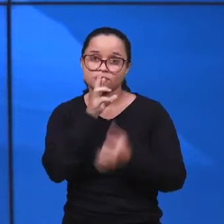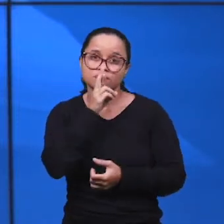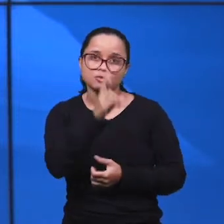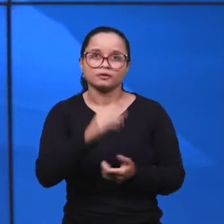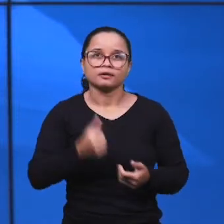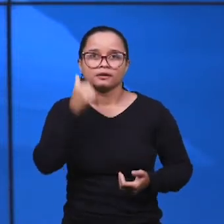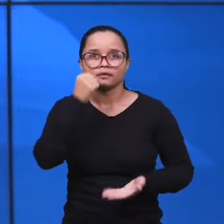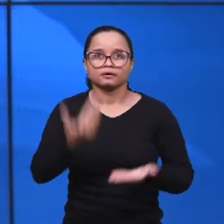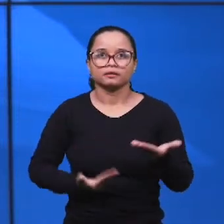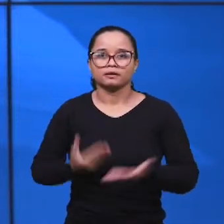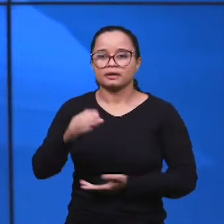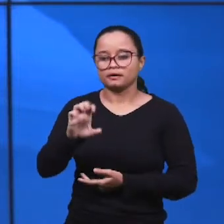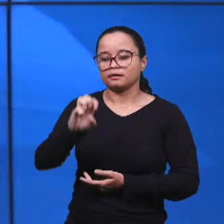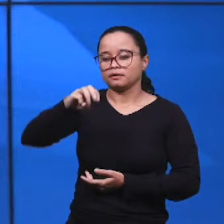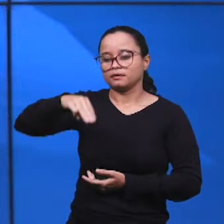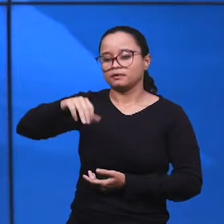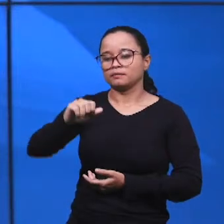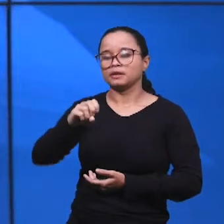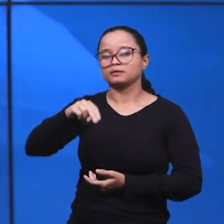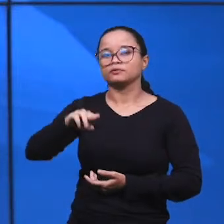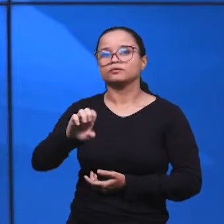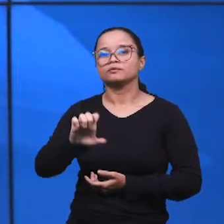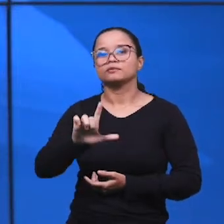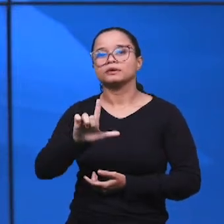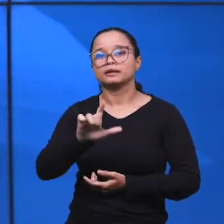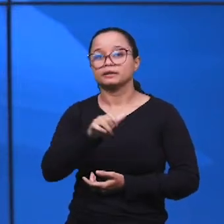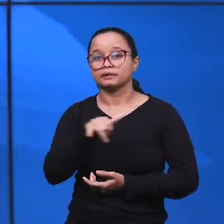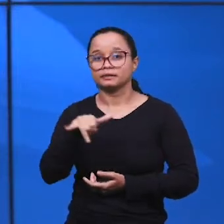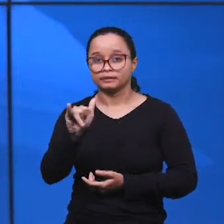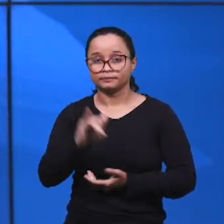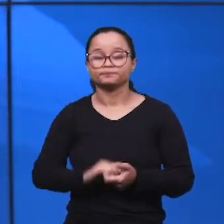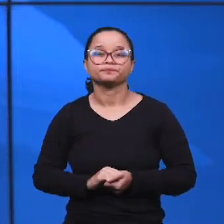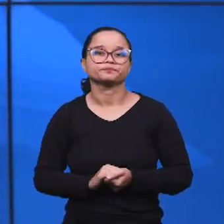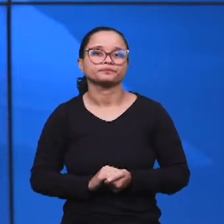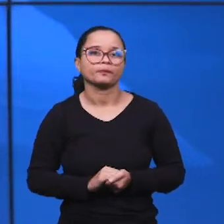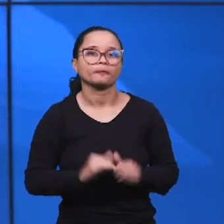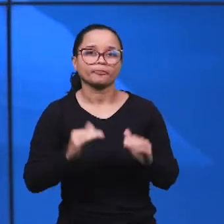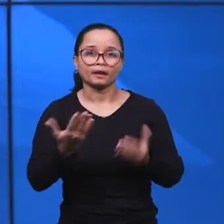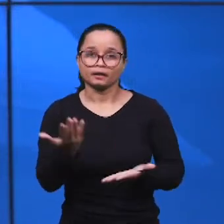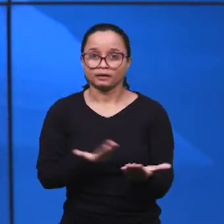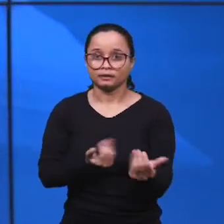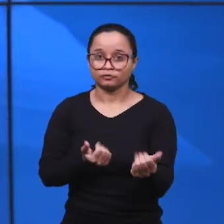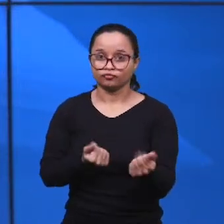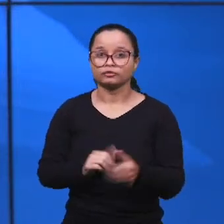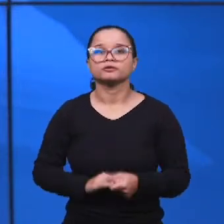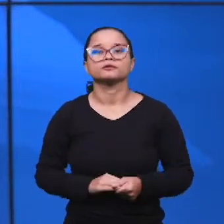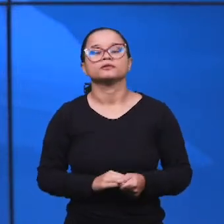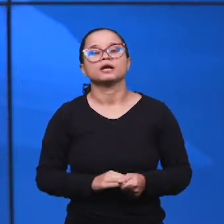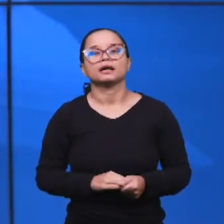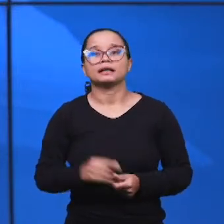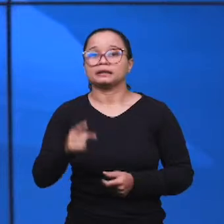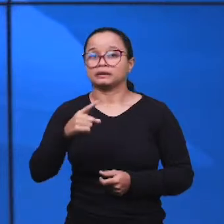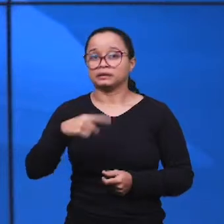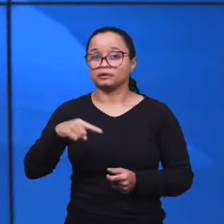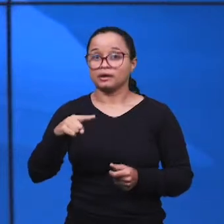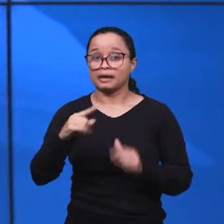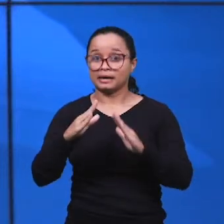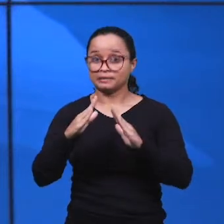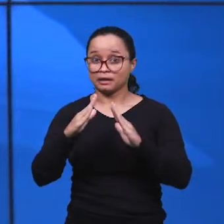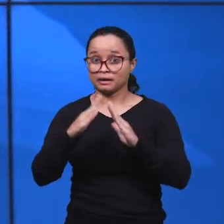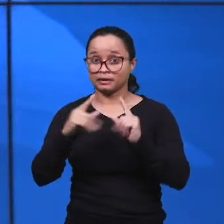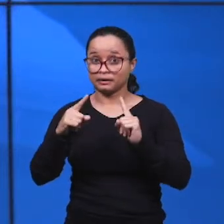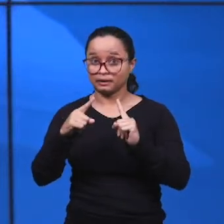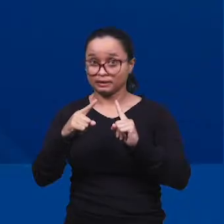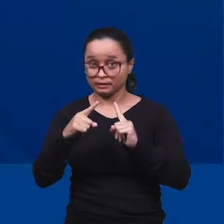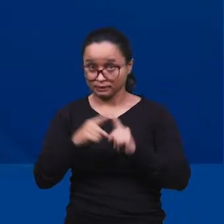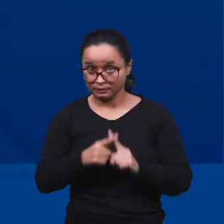ser a nossa irmã Emanuele Santos. Ela é jovem lá da nossa igreja em Fortaleza, no estado do Ceará. Emanuele, a paz do